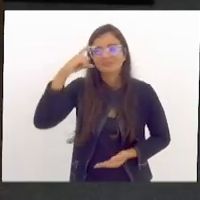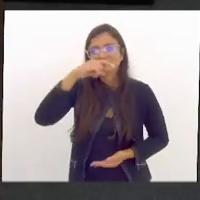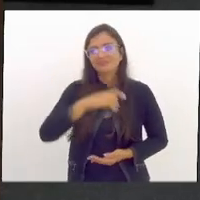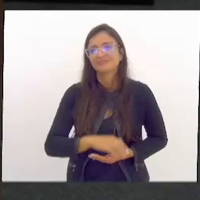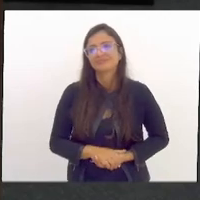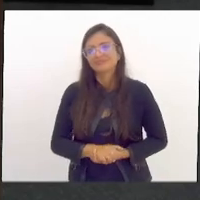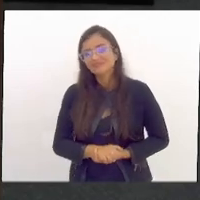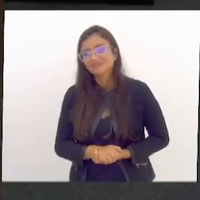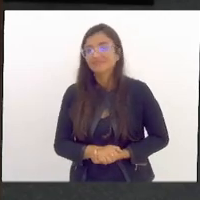chamada temperança.